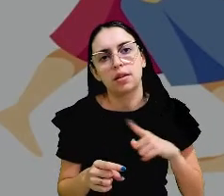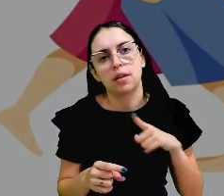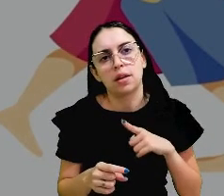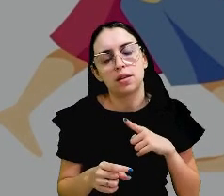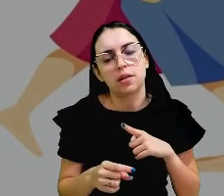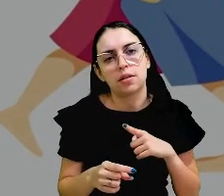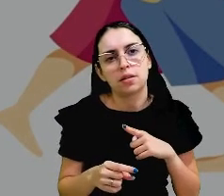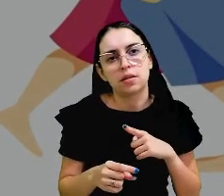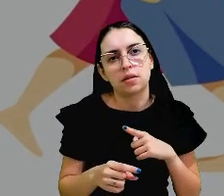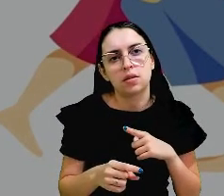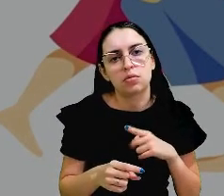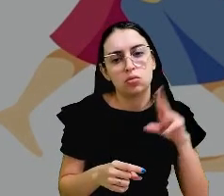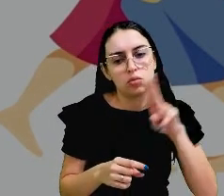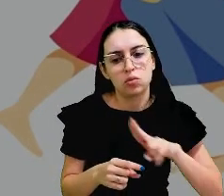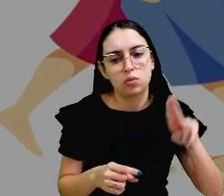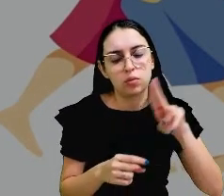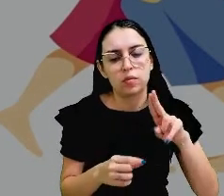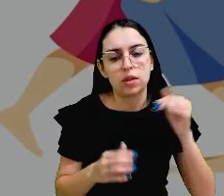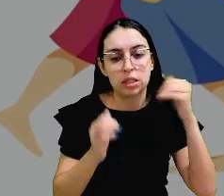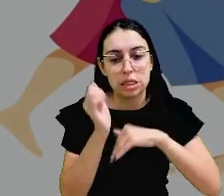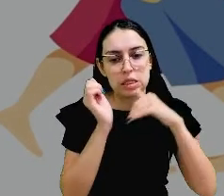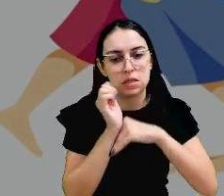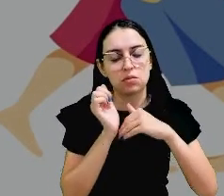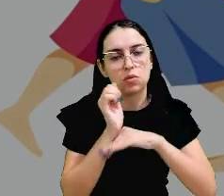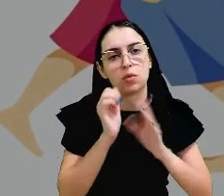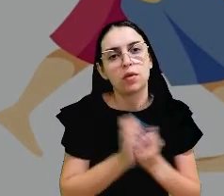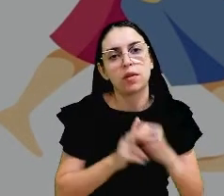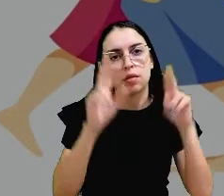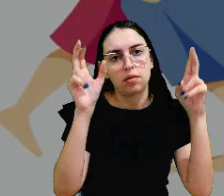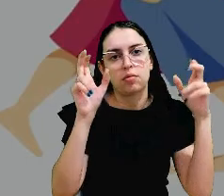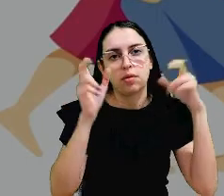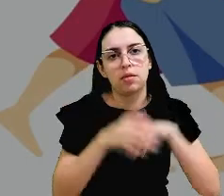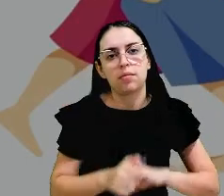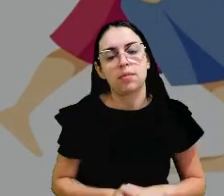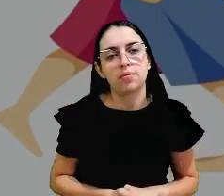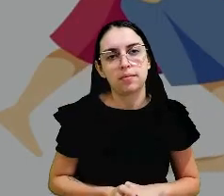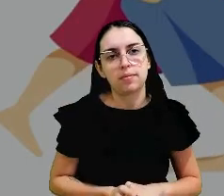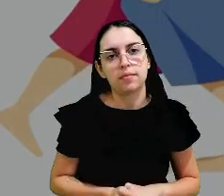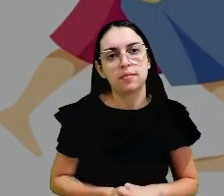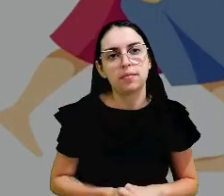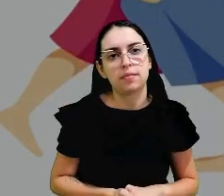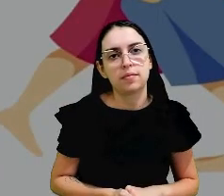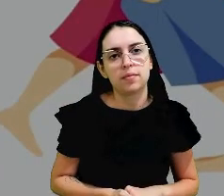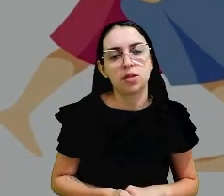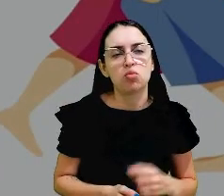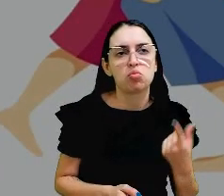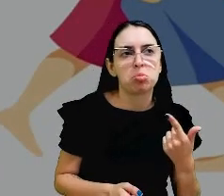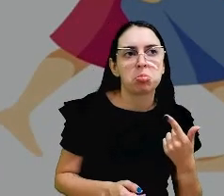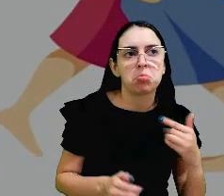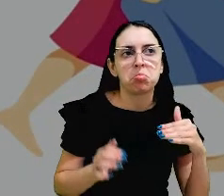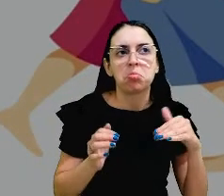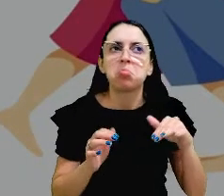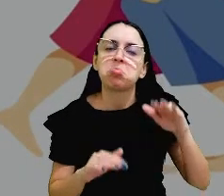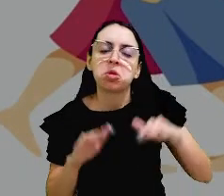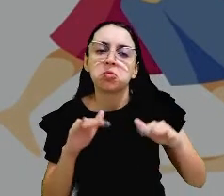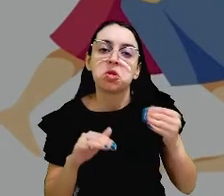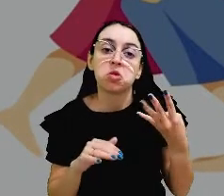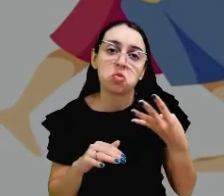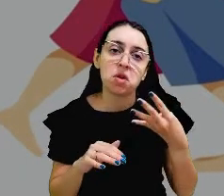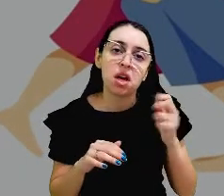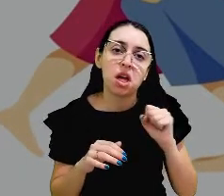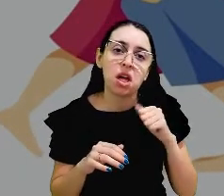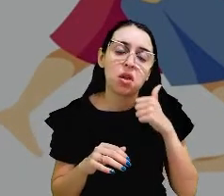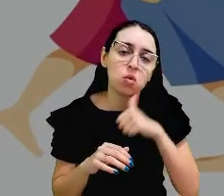essa prática de ocultarmos o termo? Então, 1 a cada 4 brasileiras